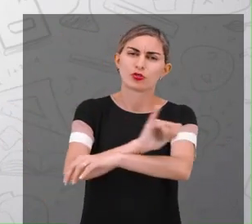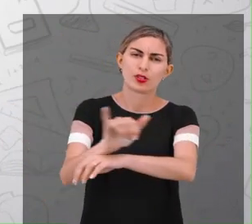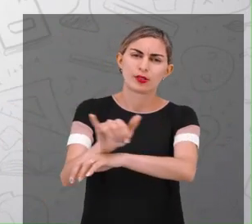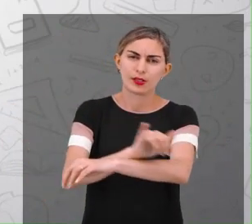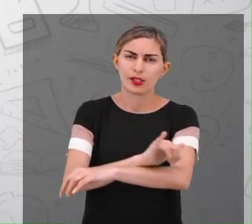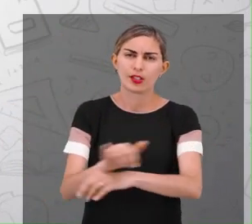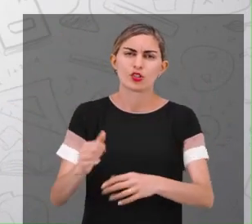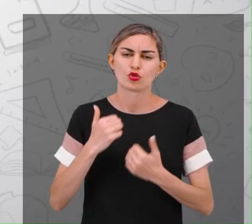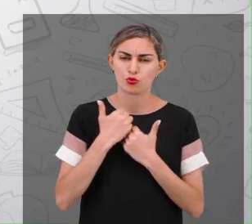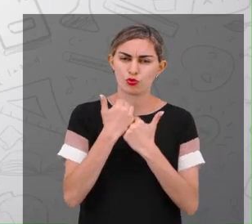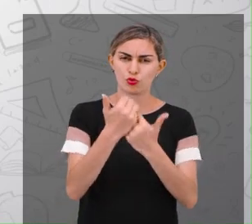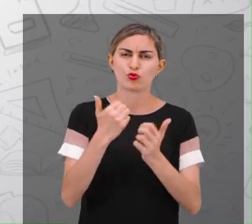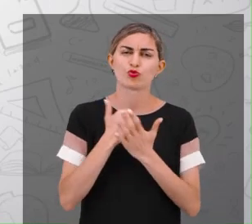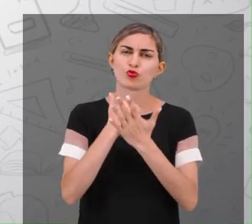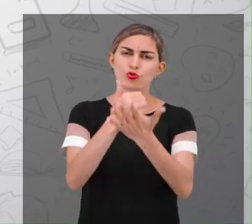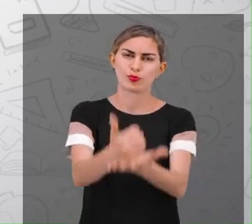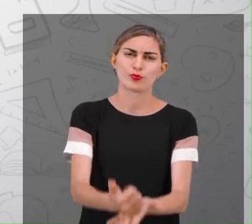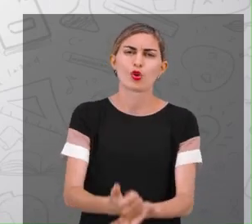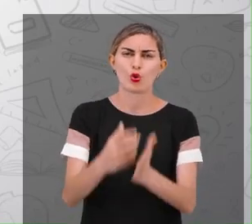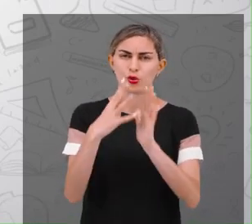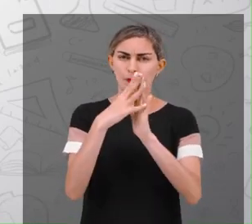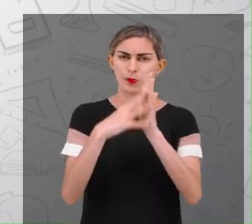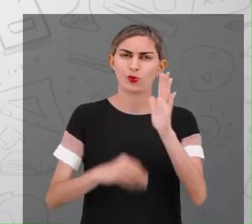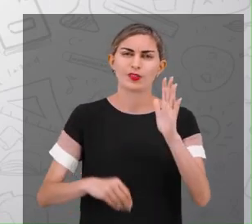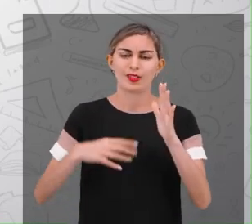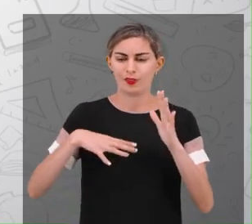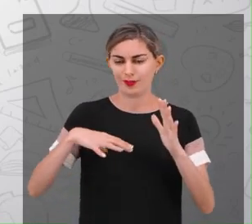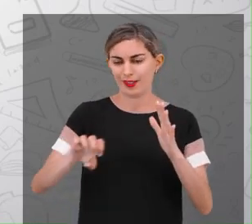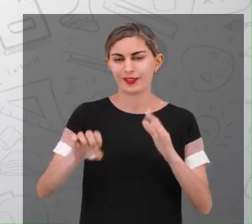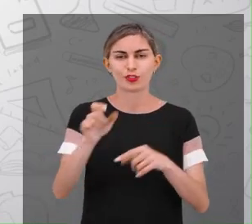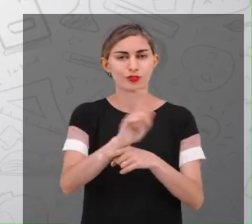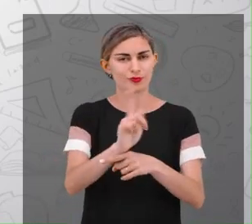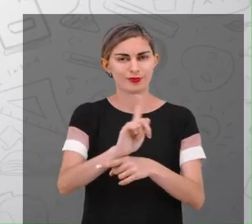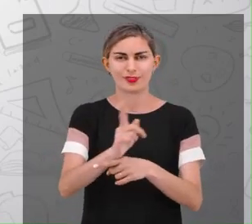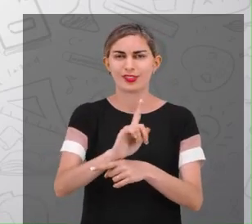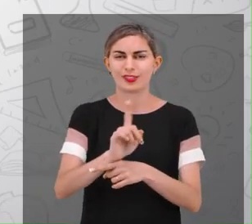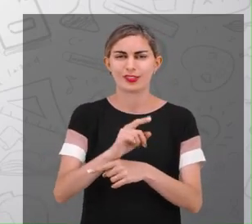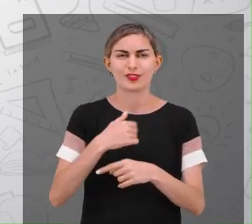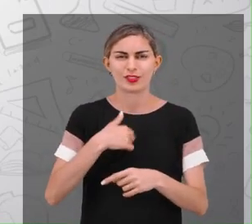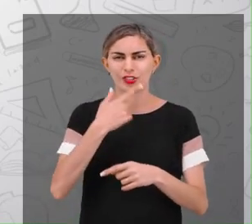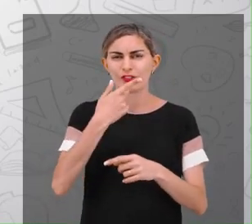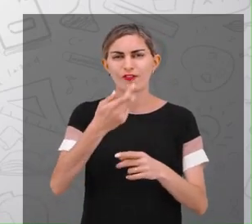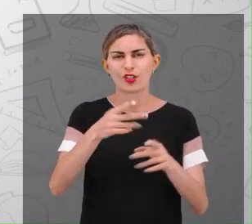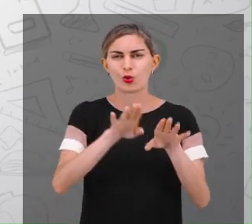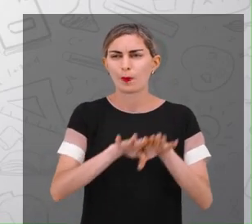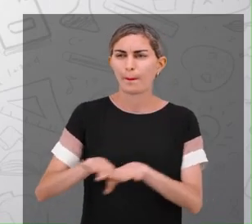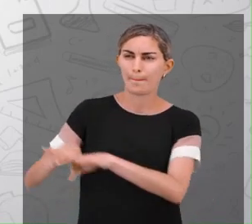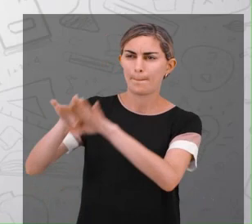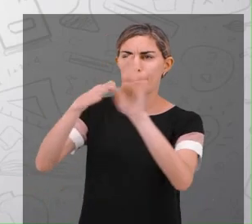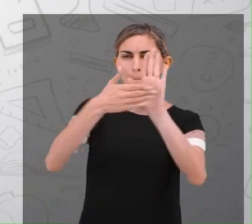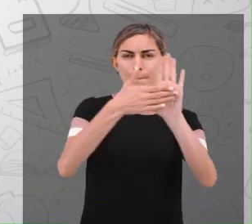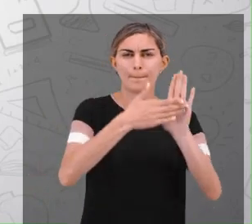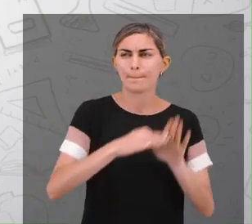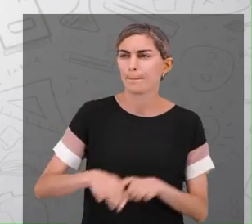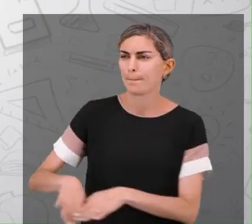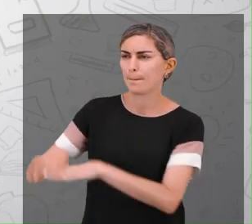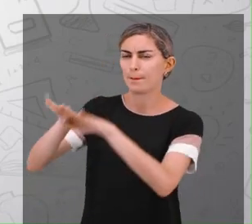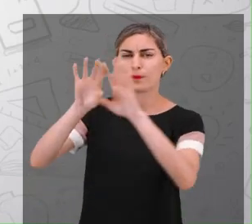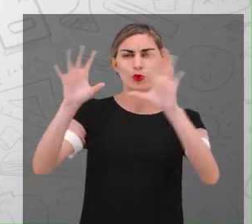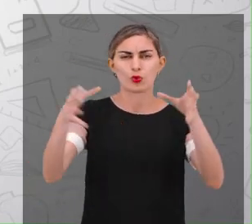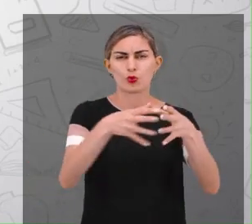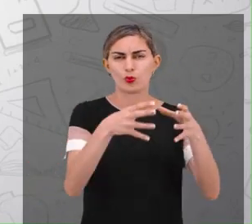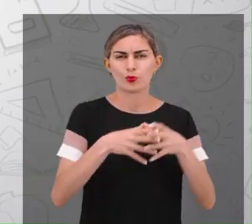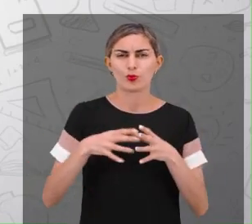como os suportes do modelo ético da gestão. É aquilo que falamos lá atrás sobre a padronização de conjuntos